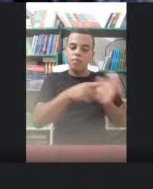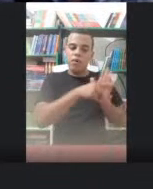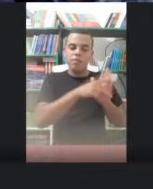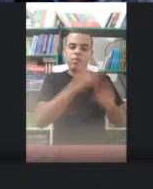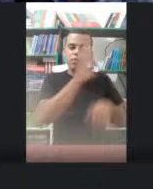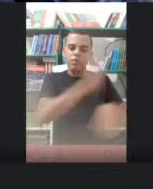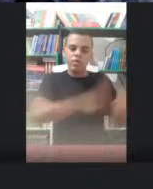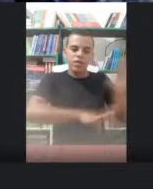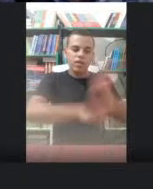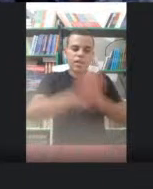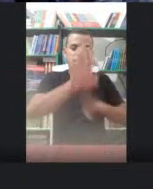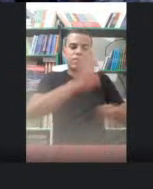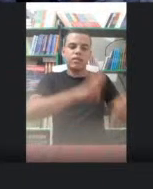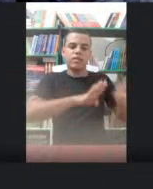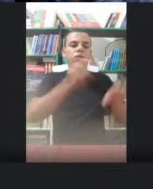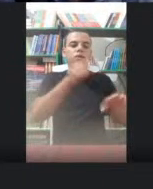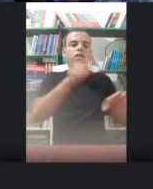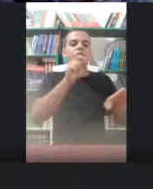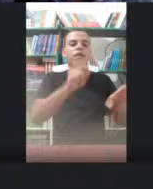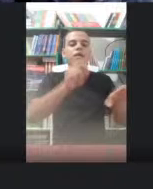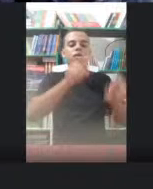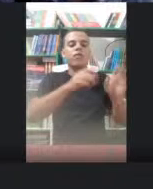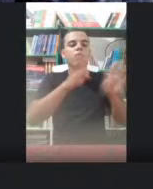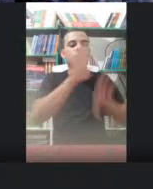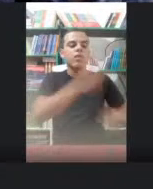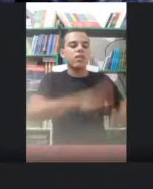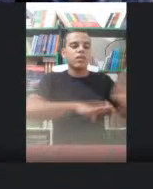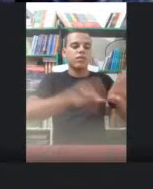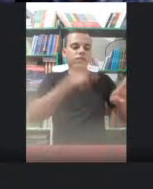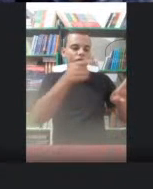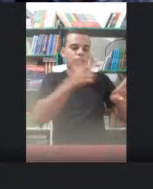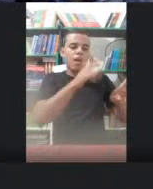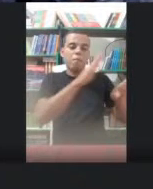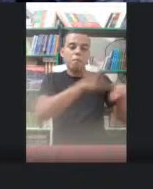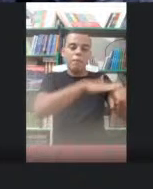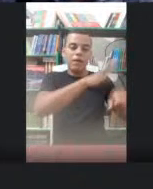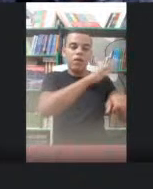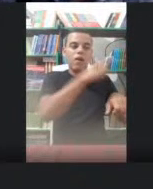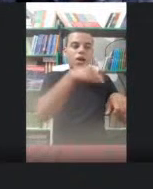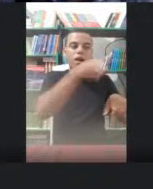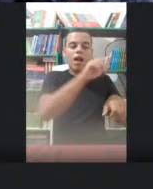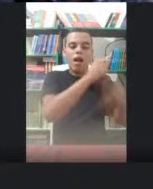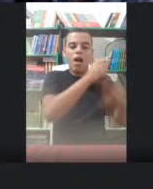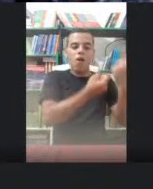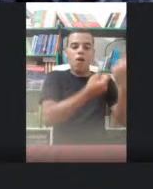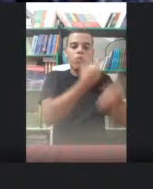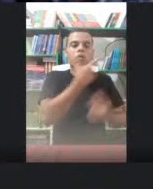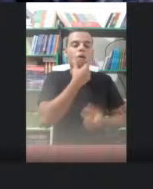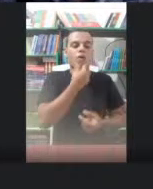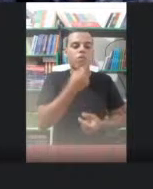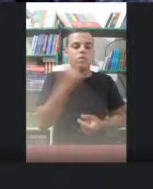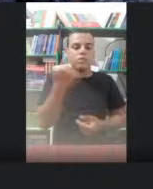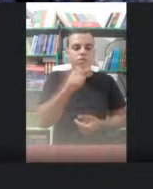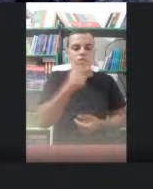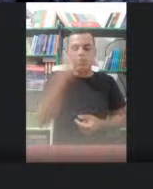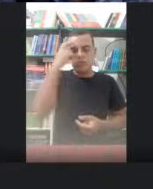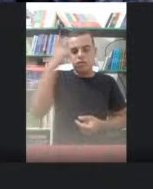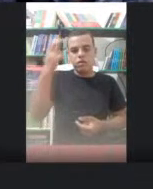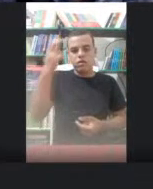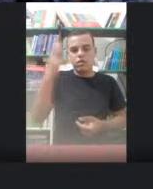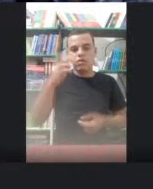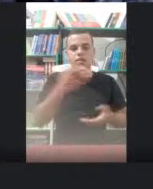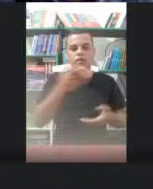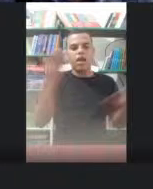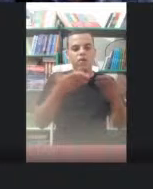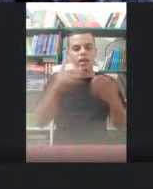também não tem nem essa cultura. Só aproveitando, antes de passar a palavra e apresentar a Ana Cristina, para interagir um pouco com o pessoal